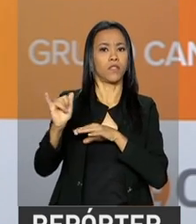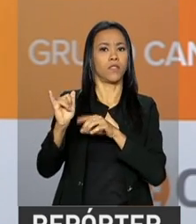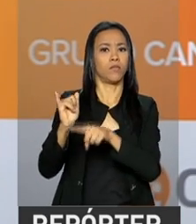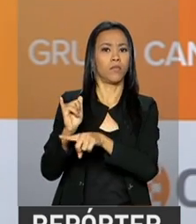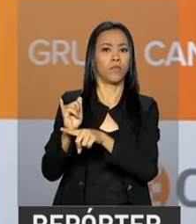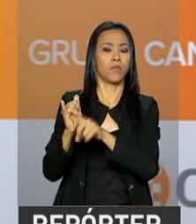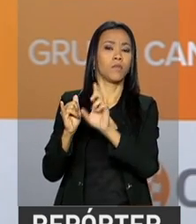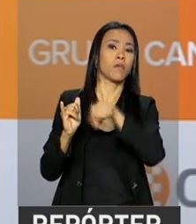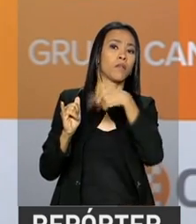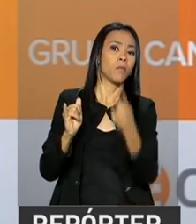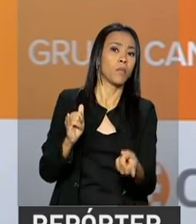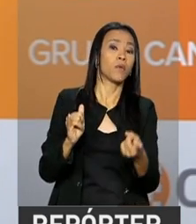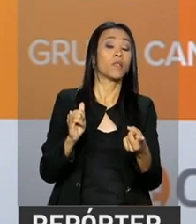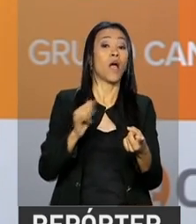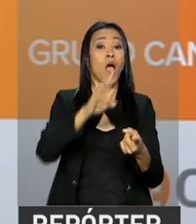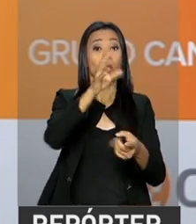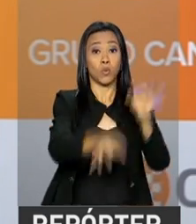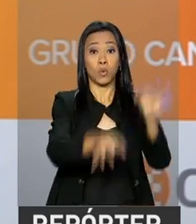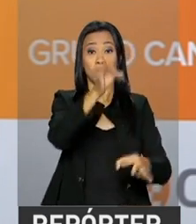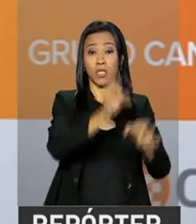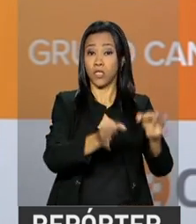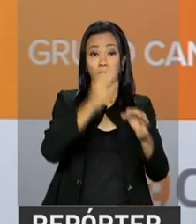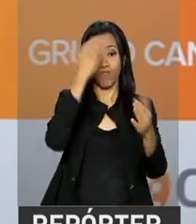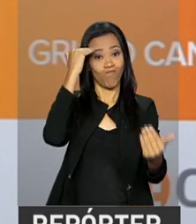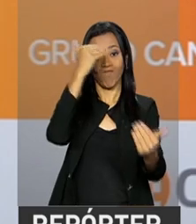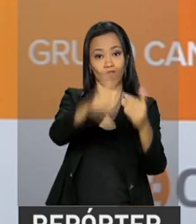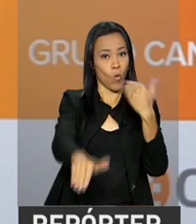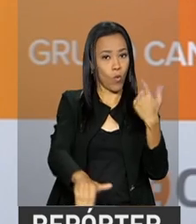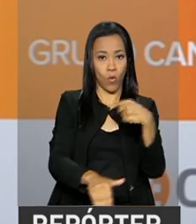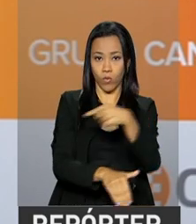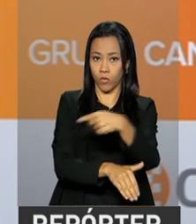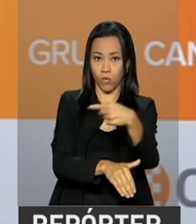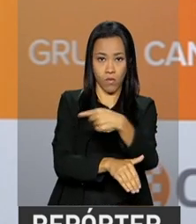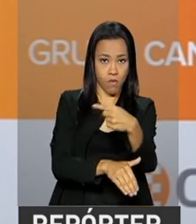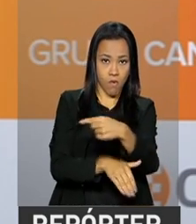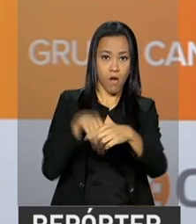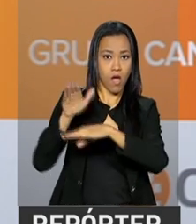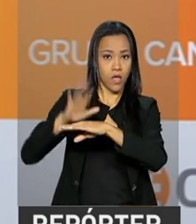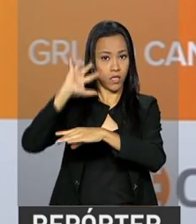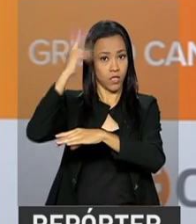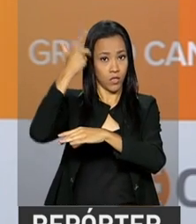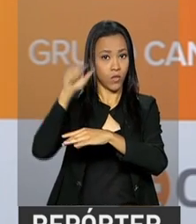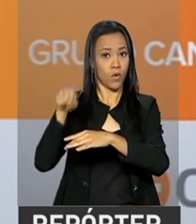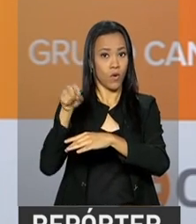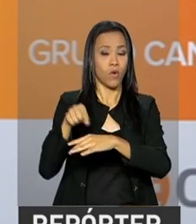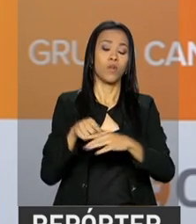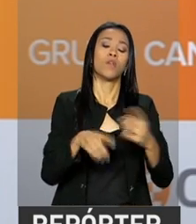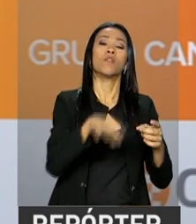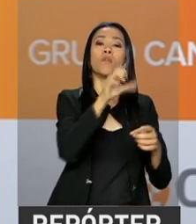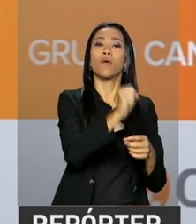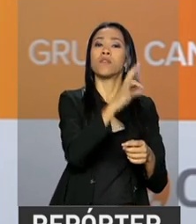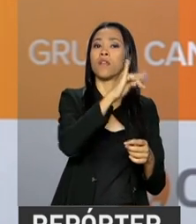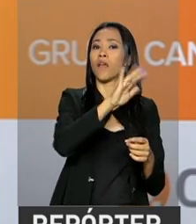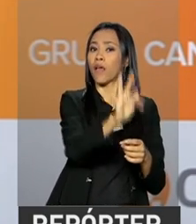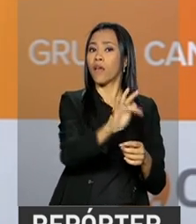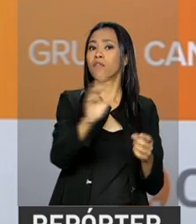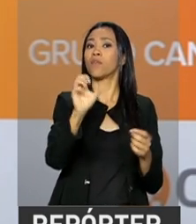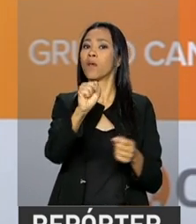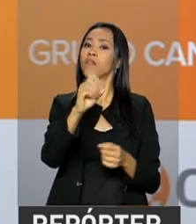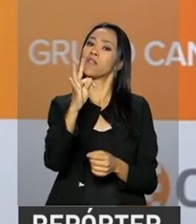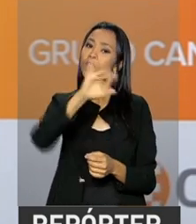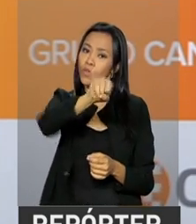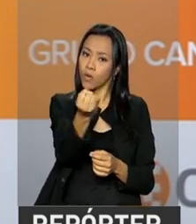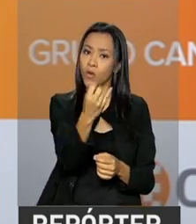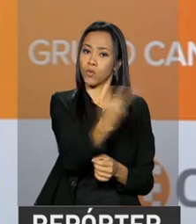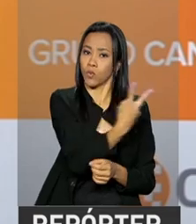Logo depois a justiça derrubou as decisões que tinham, tanto no STF como no STJ, e nós comunicamos,